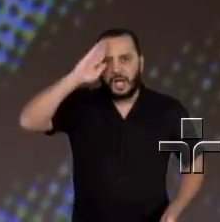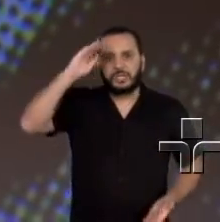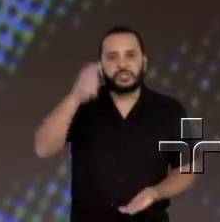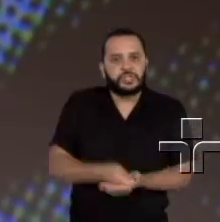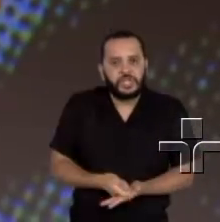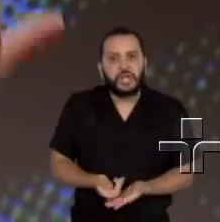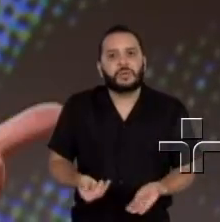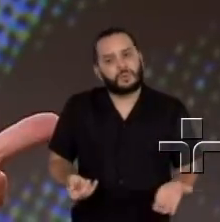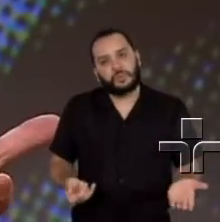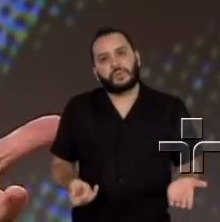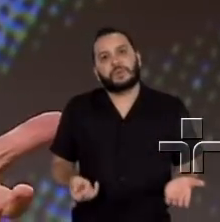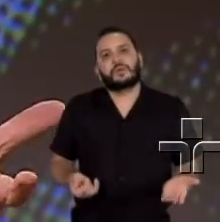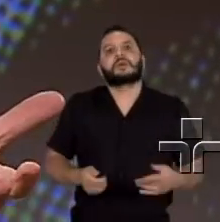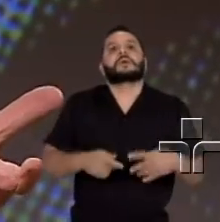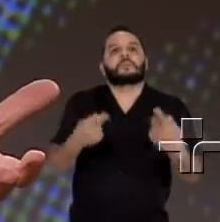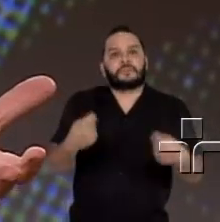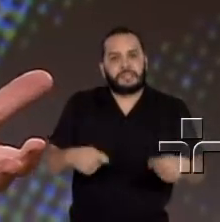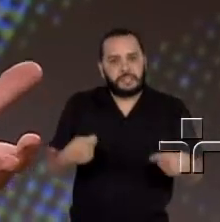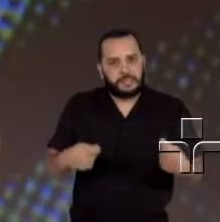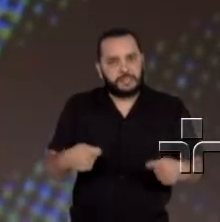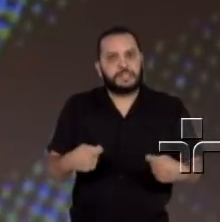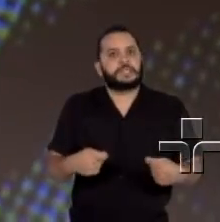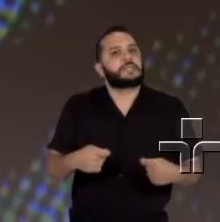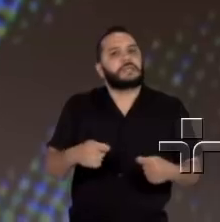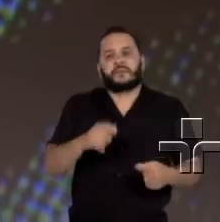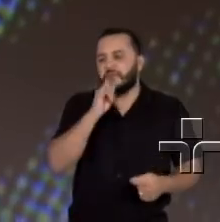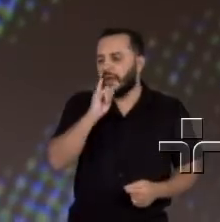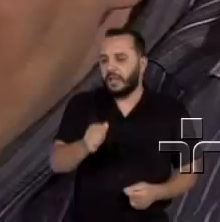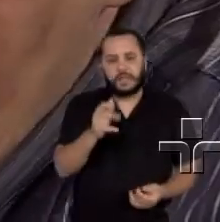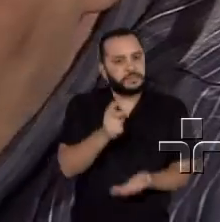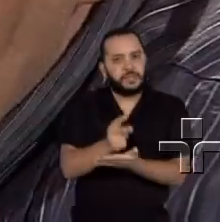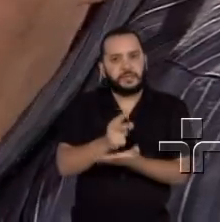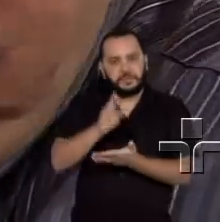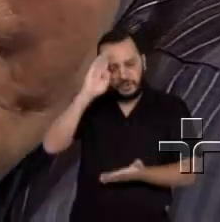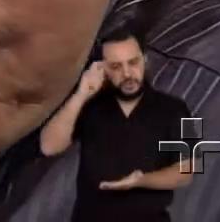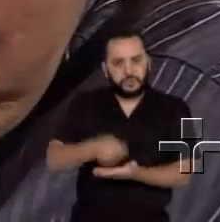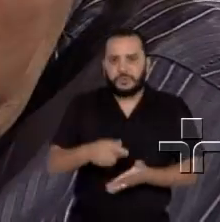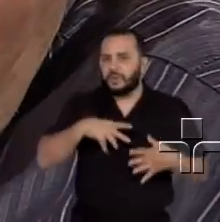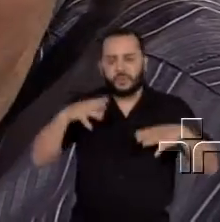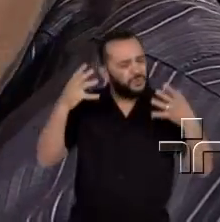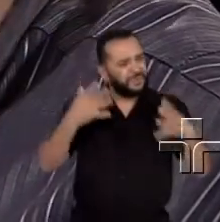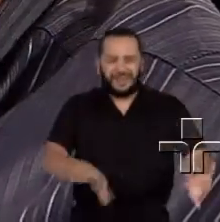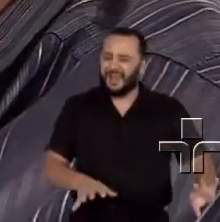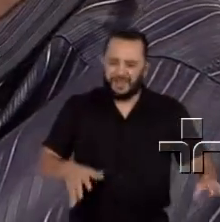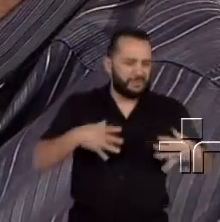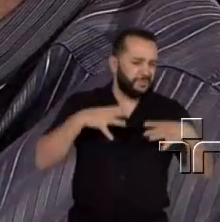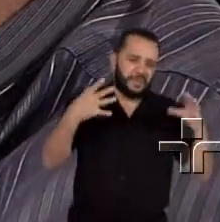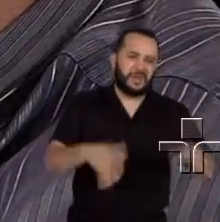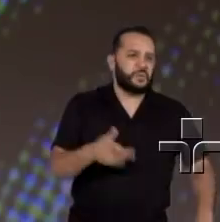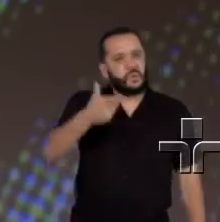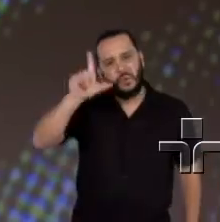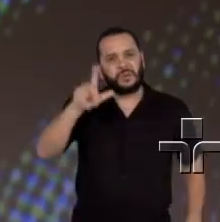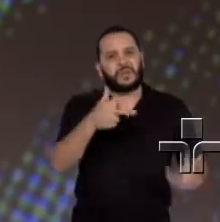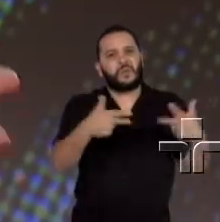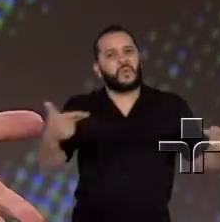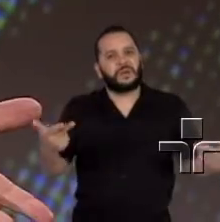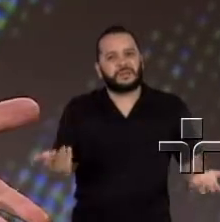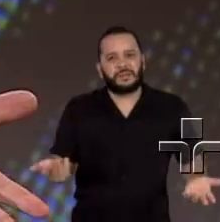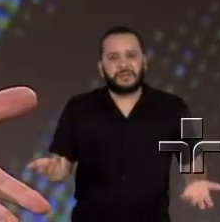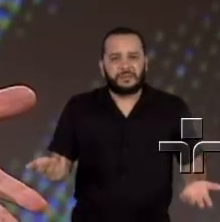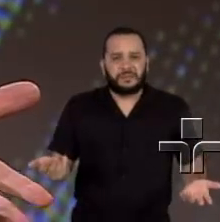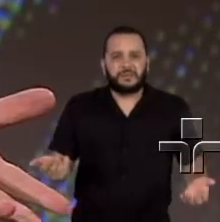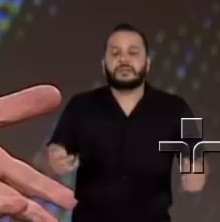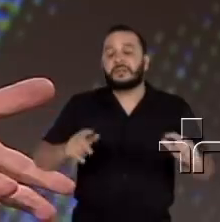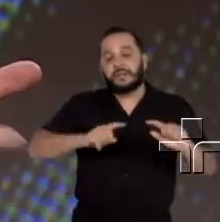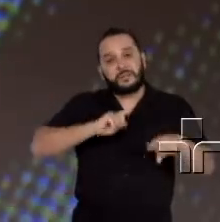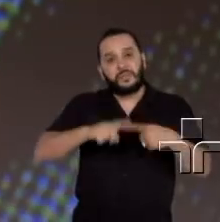que se arrastar aquele fardo. E eu falei, não quero, eu quero fazer outra coisa, que depois virou com esse triste